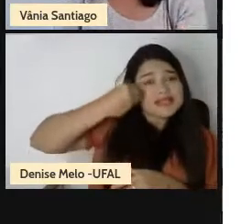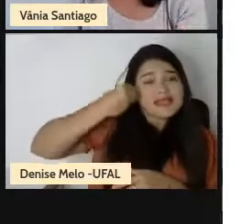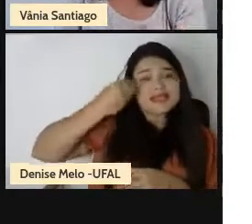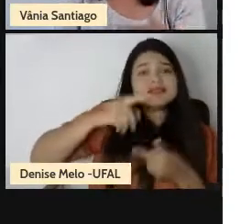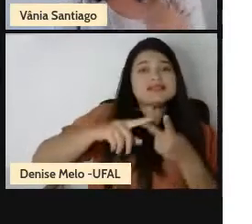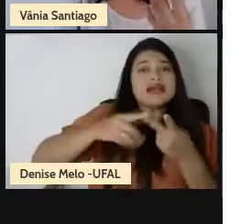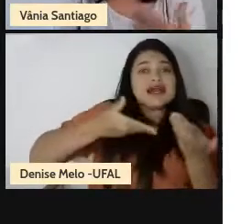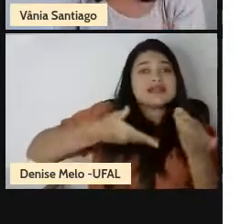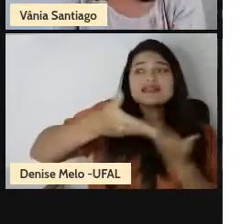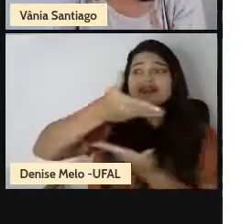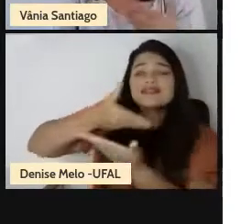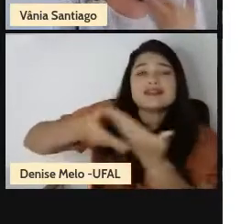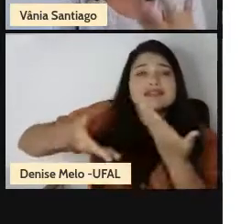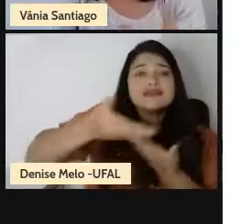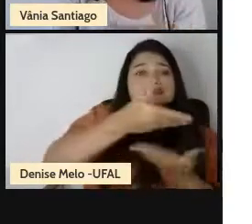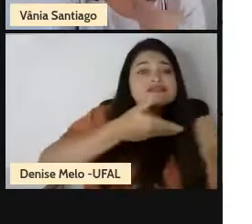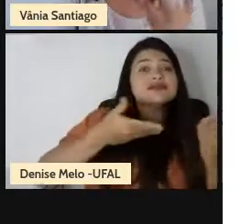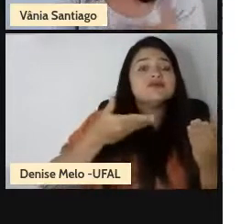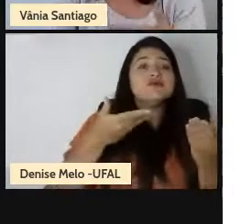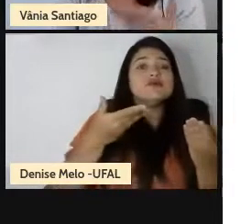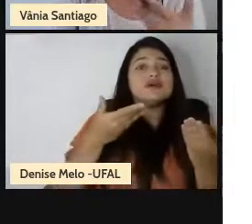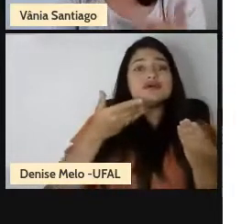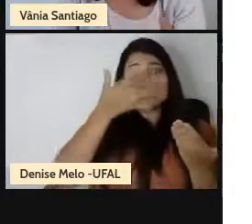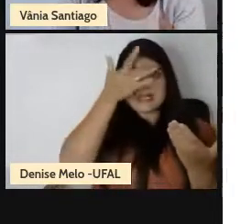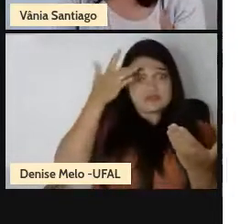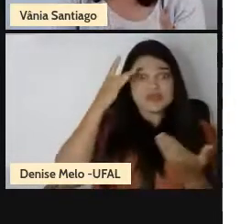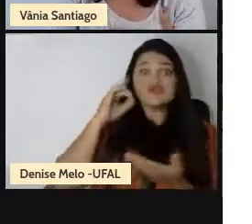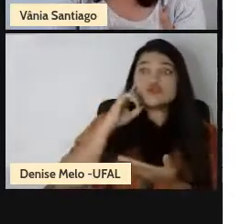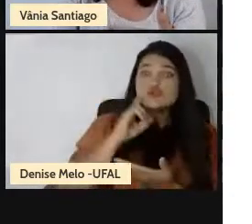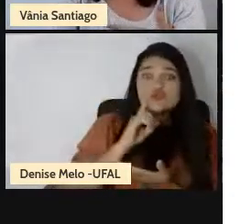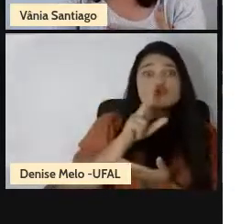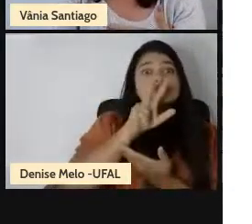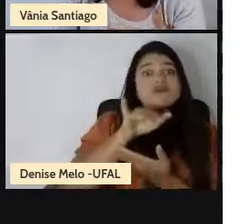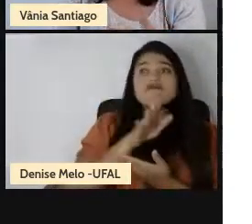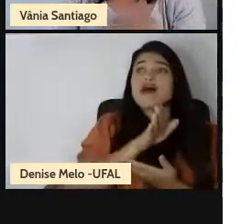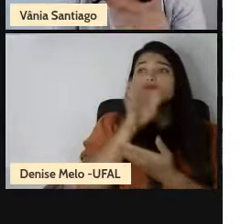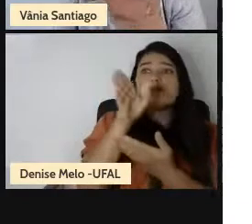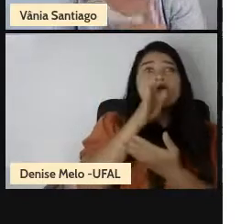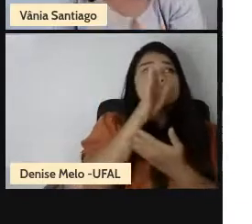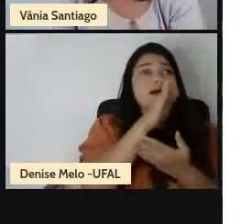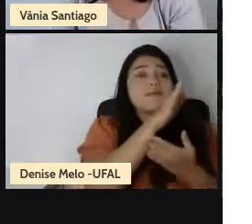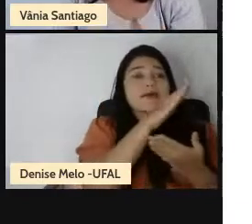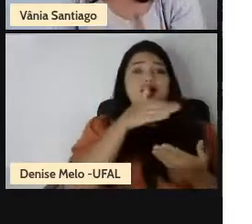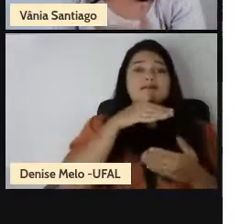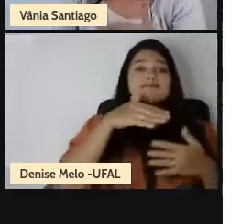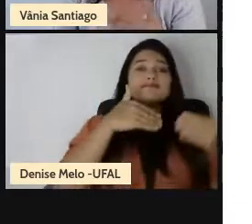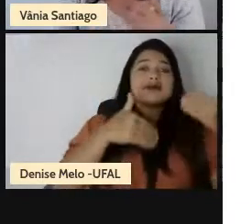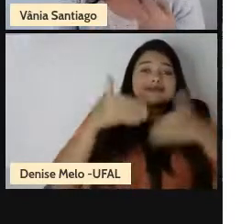as pessoas surdas vão participando de outros lugares, né, sociais. Então,